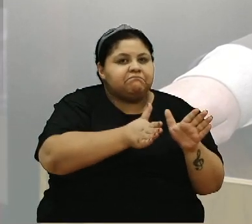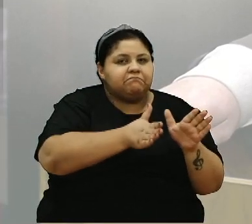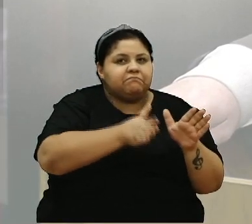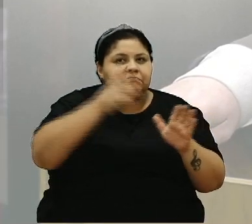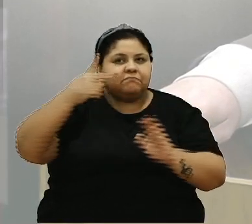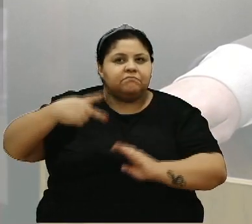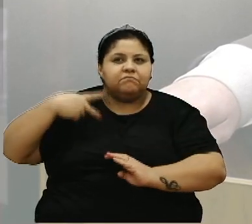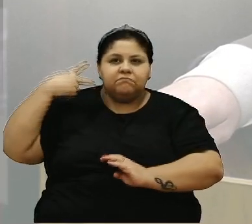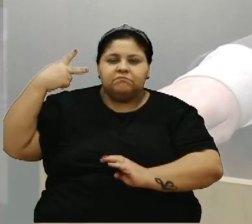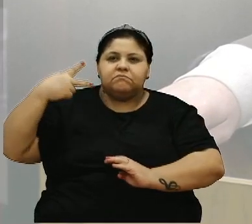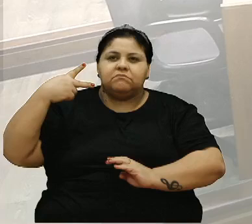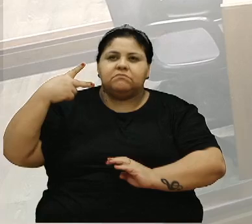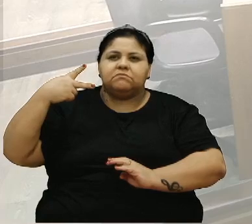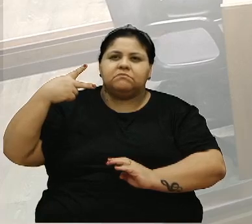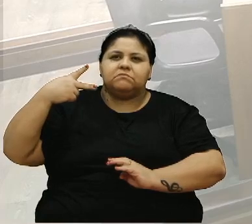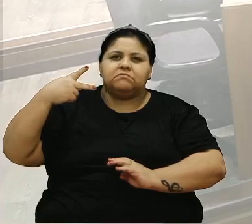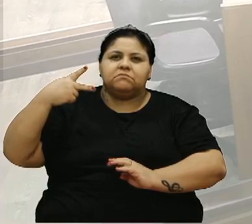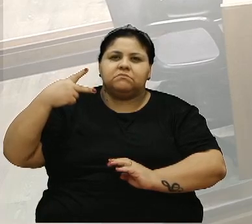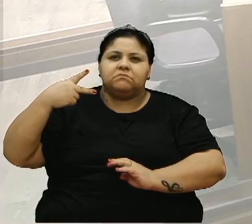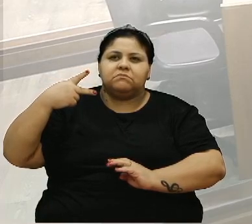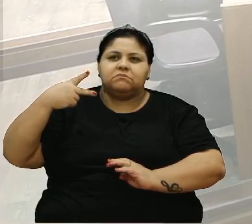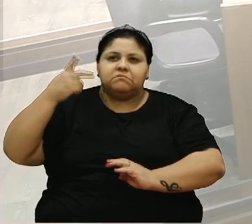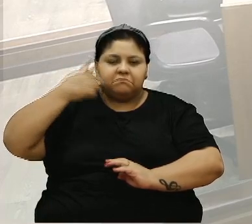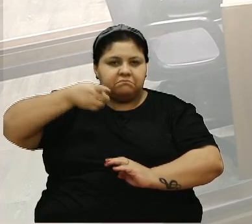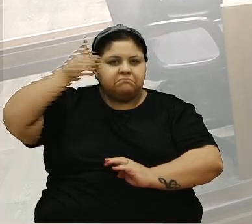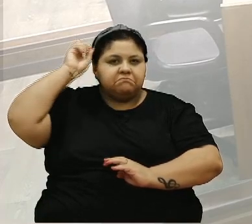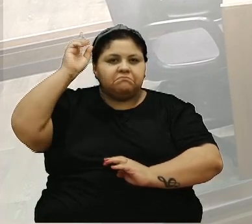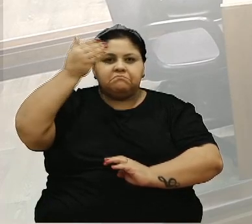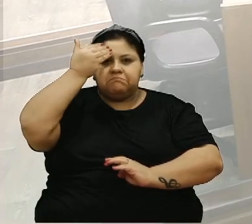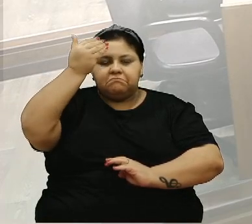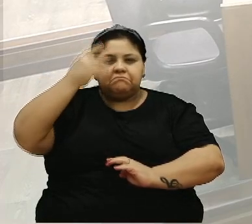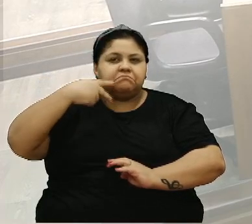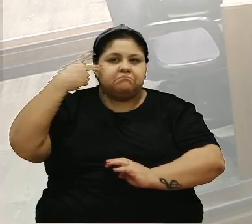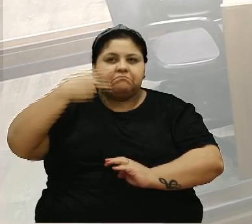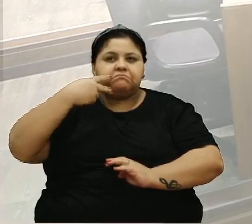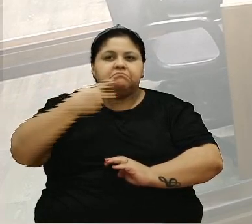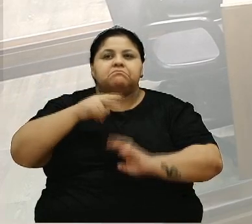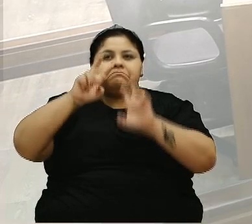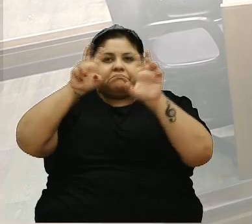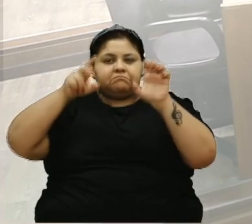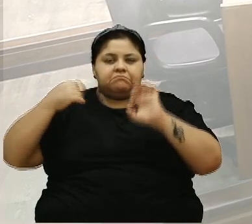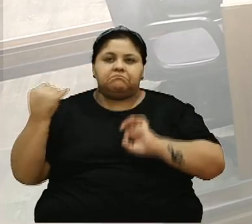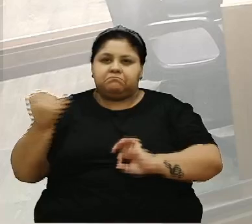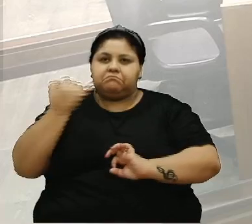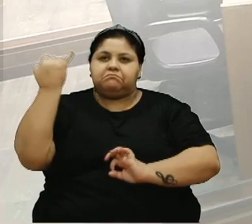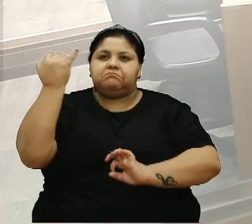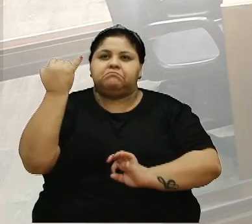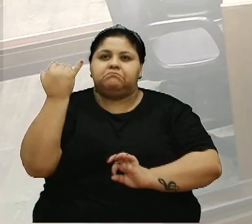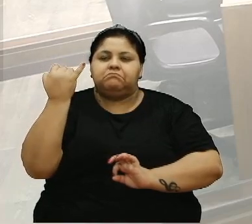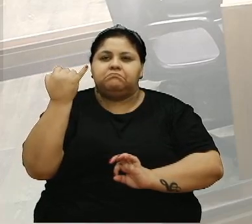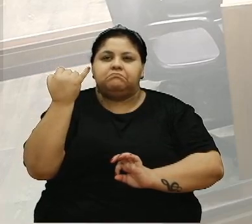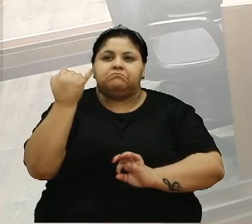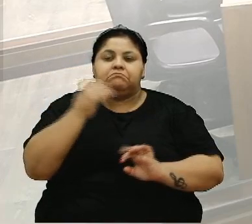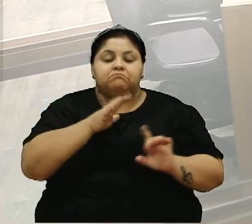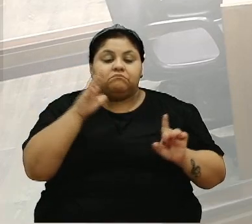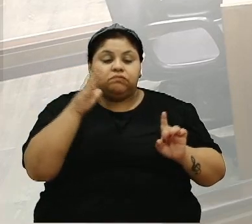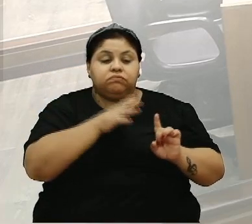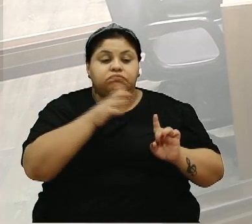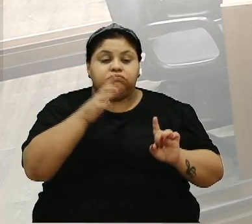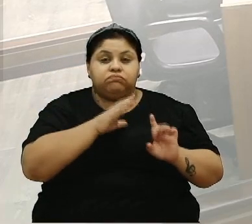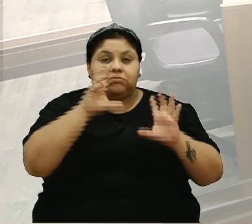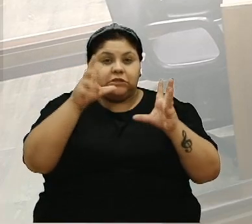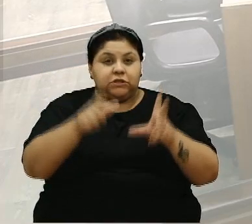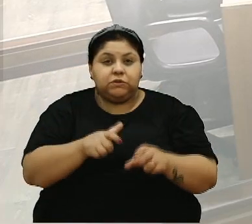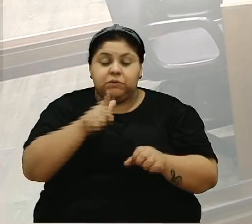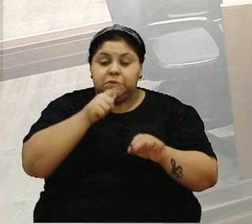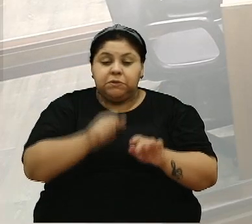Vereador Lucas Gil, depois. Obrigado, vereador. O tema é extremamente importante. Está aí os efeitos de todas as fortes